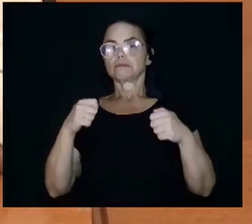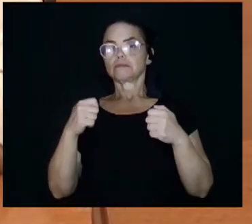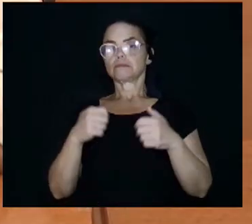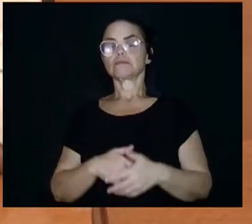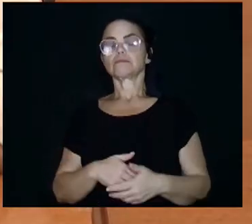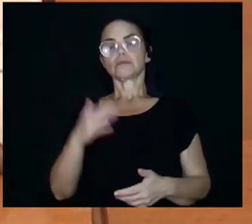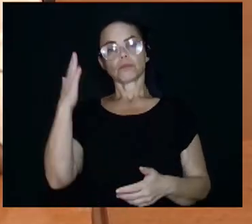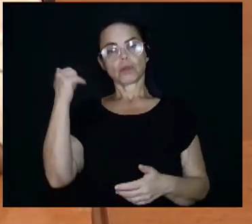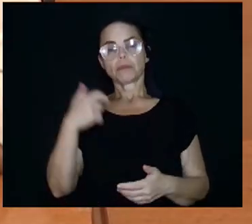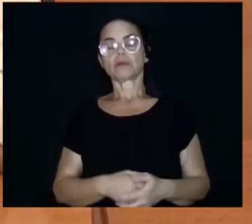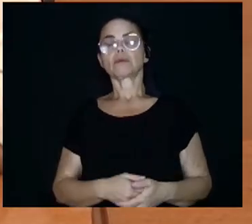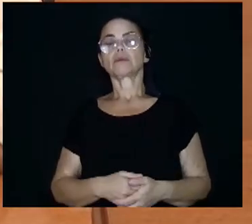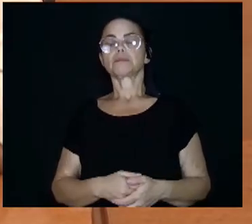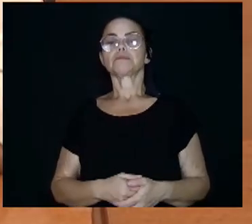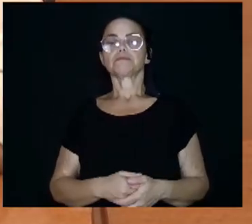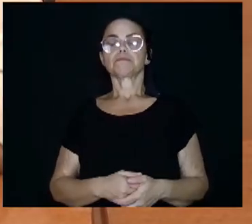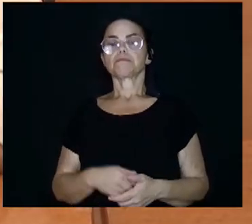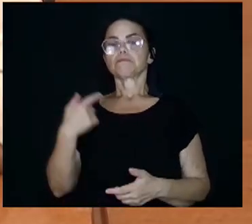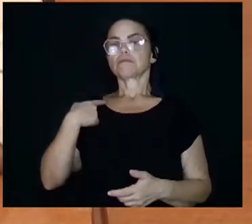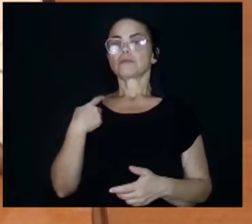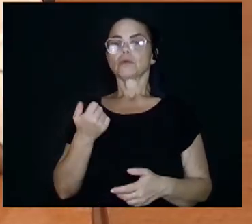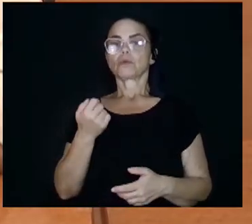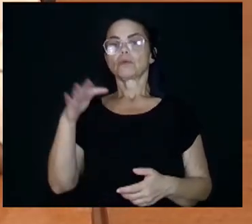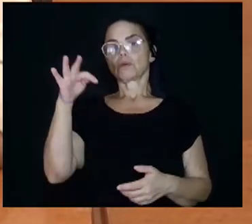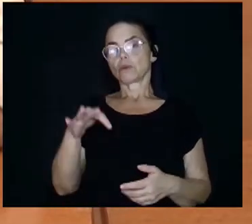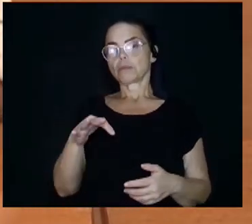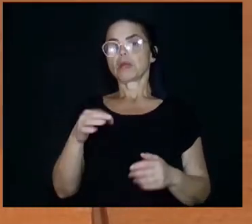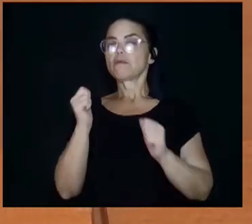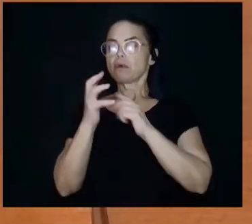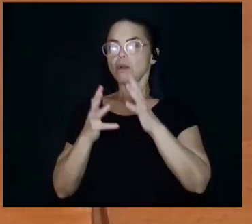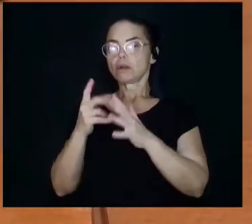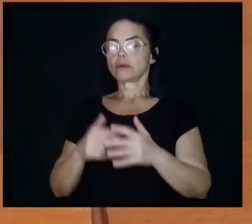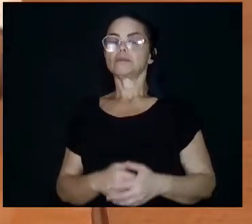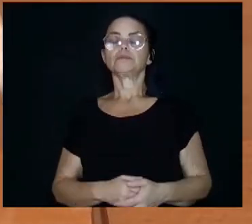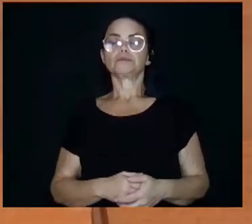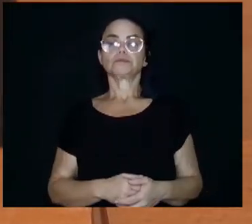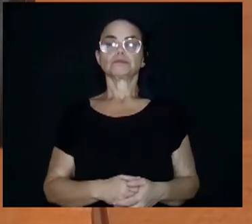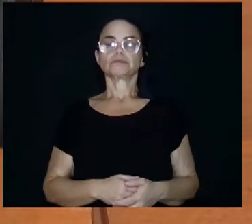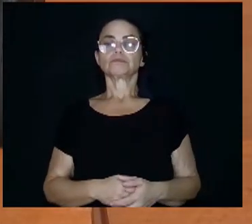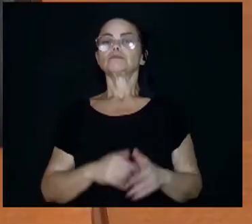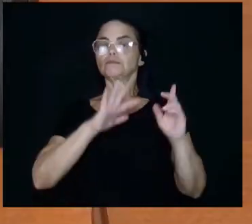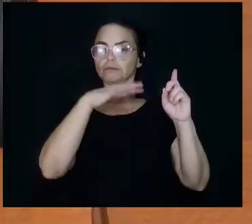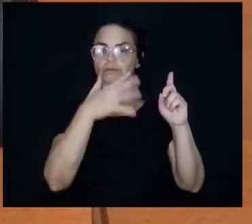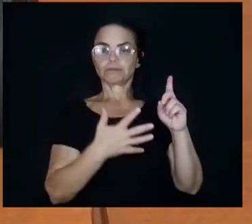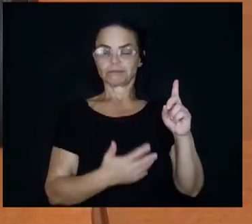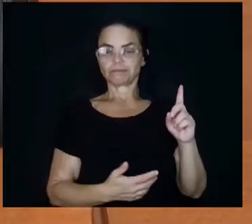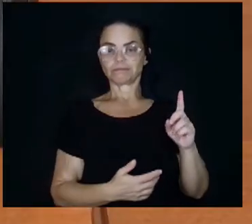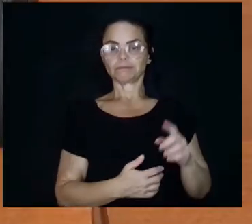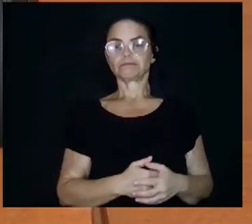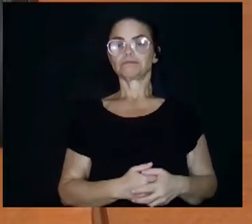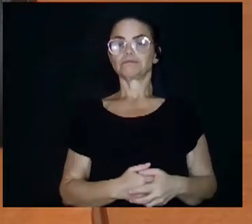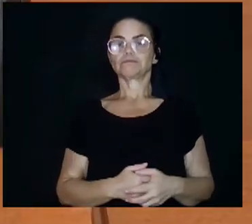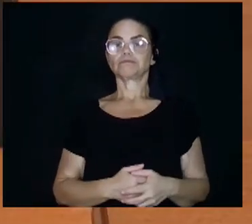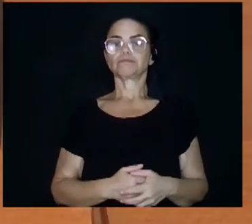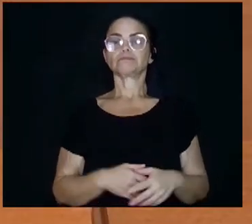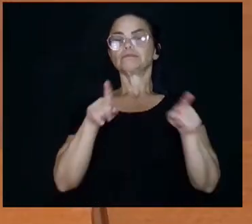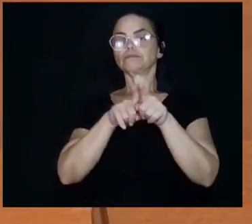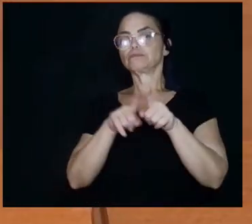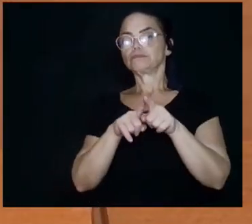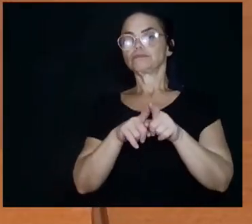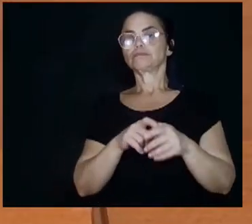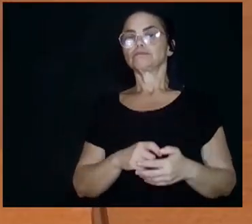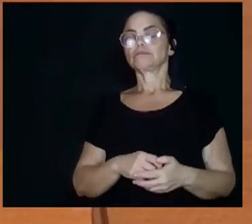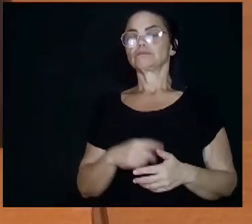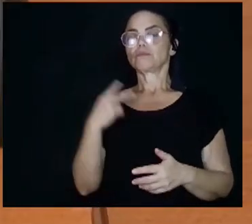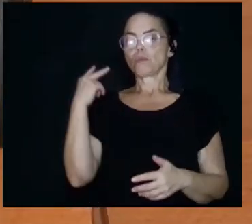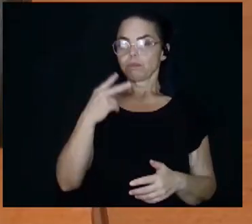E já me encaminhando para finalizar as nossas homenagens à senhora e também a todos os vereadores